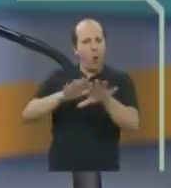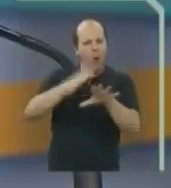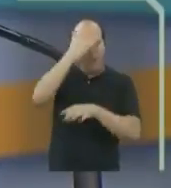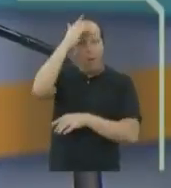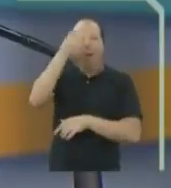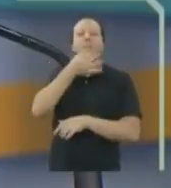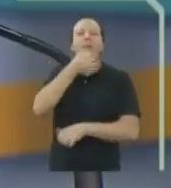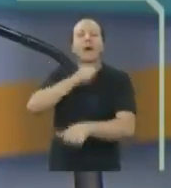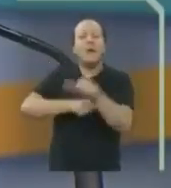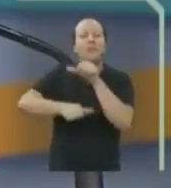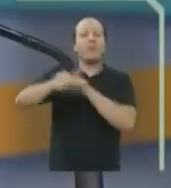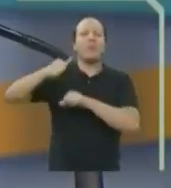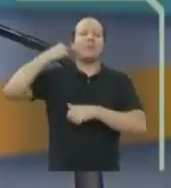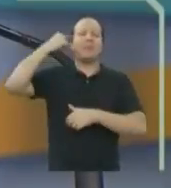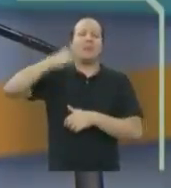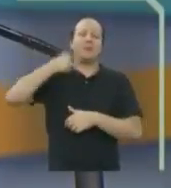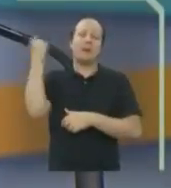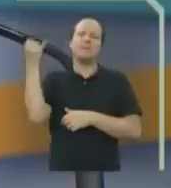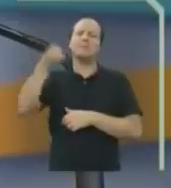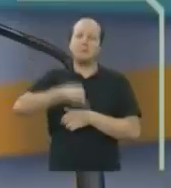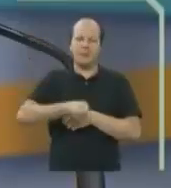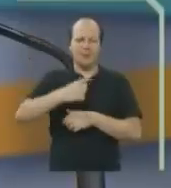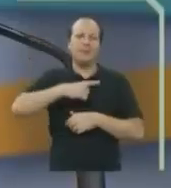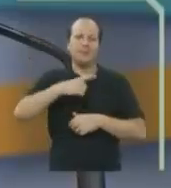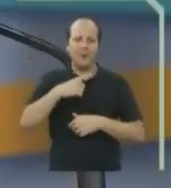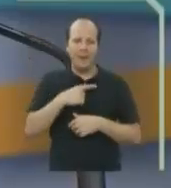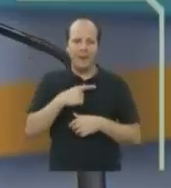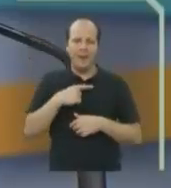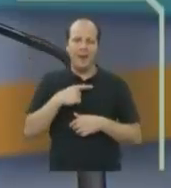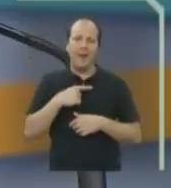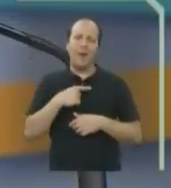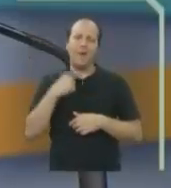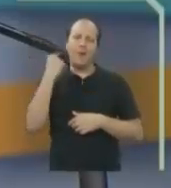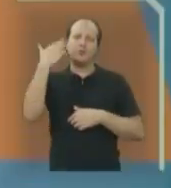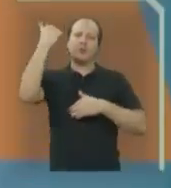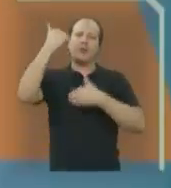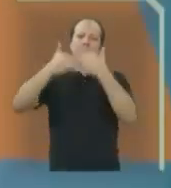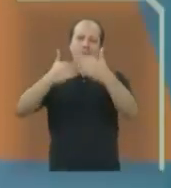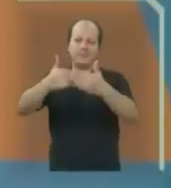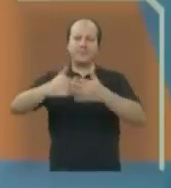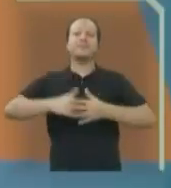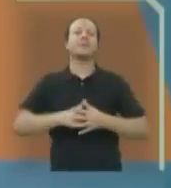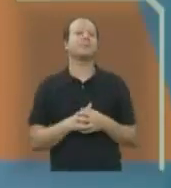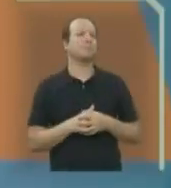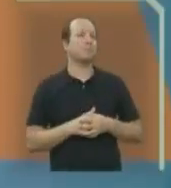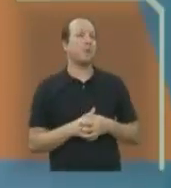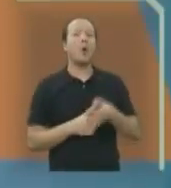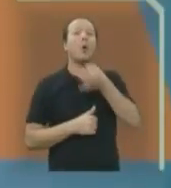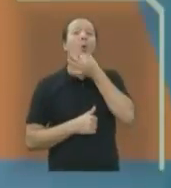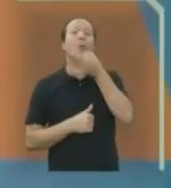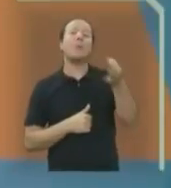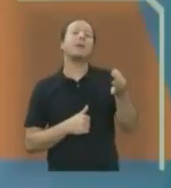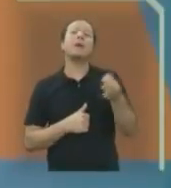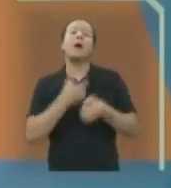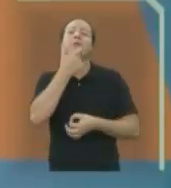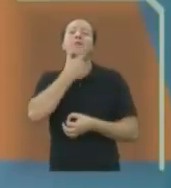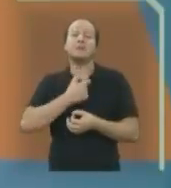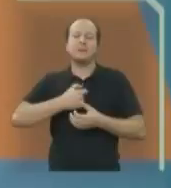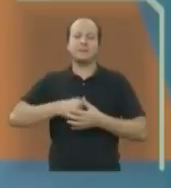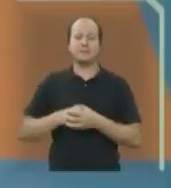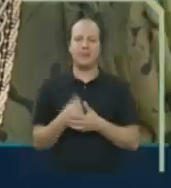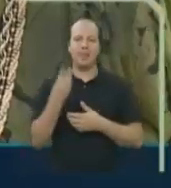opinião dos deputados e eu tenho certeza que eu vou ter sucesso. Ok. Muito bem, seu comentário, Márcio França.